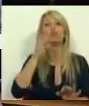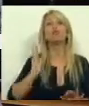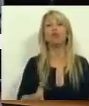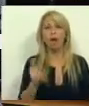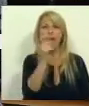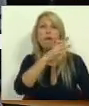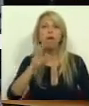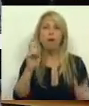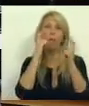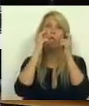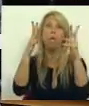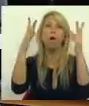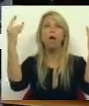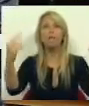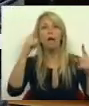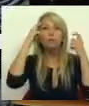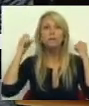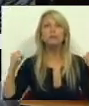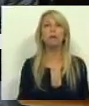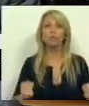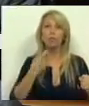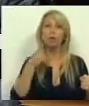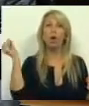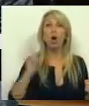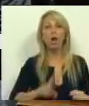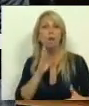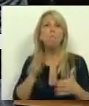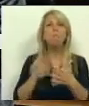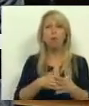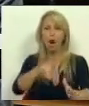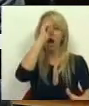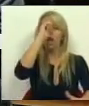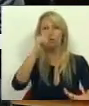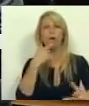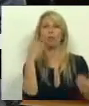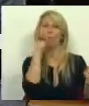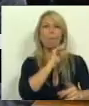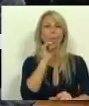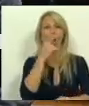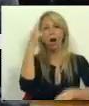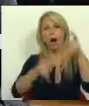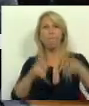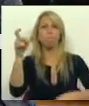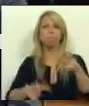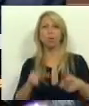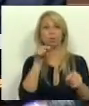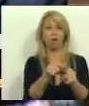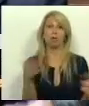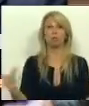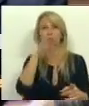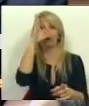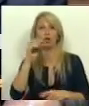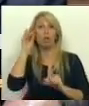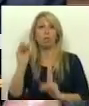erro clamoroso, é mais uma teimosia e é mais um bloqueio e desrespeito pelas pessoas deste Ministério da Educação e deste Governo.